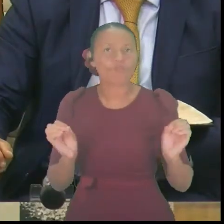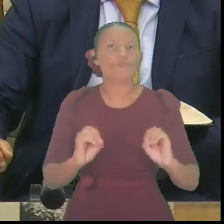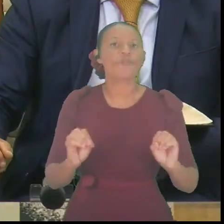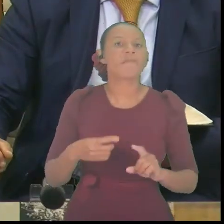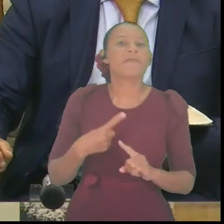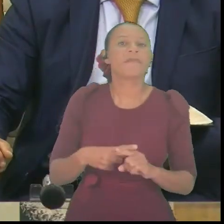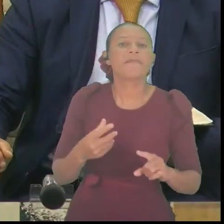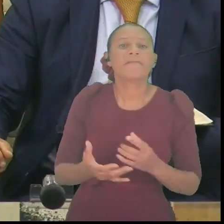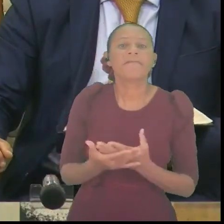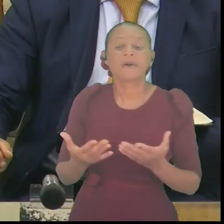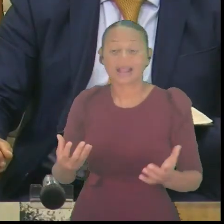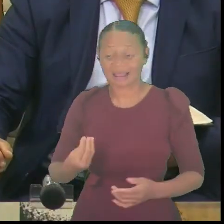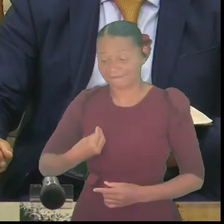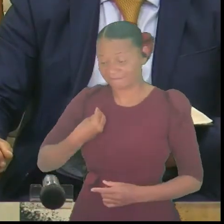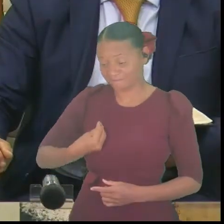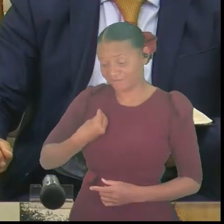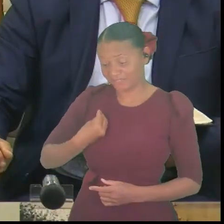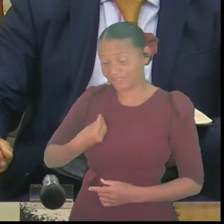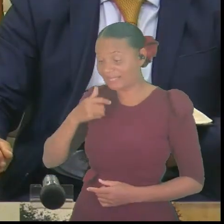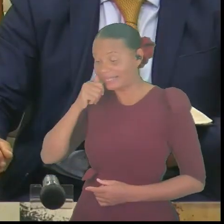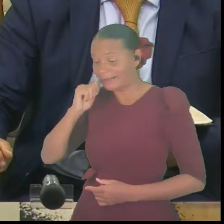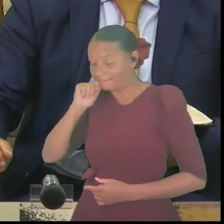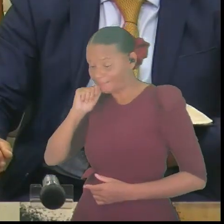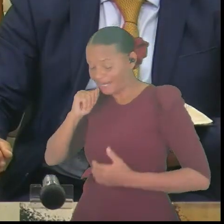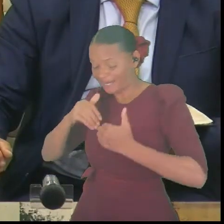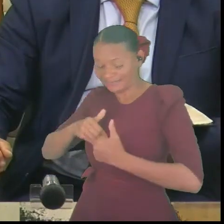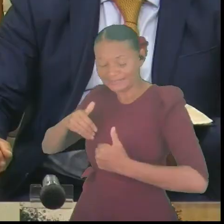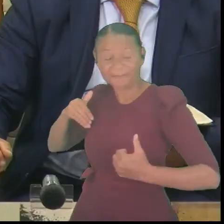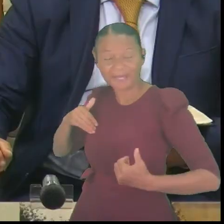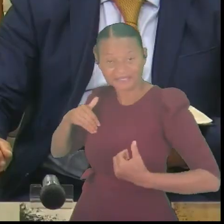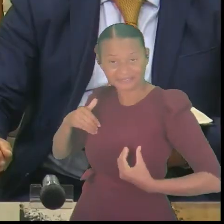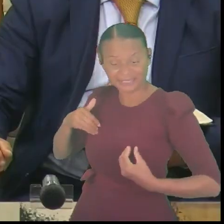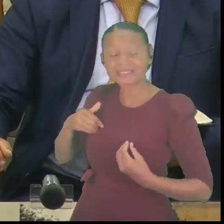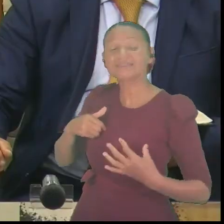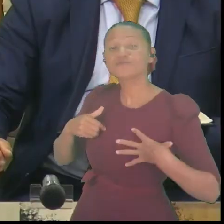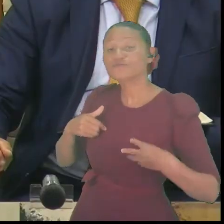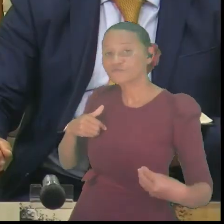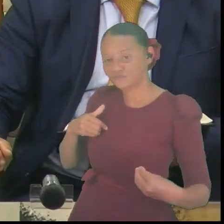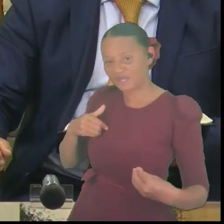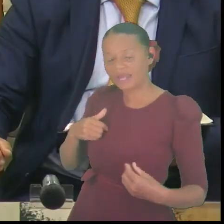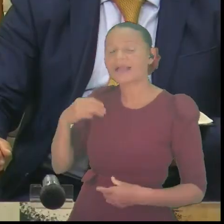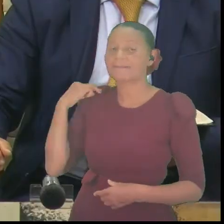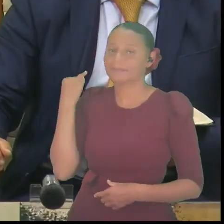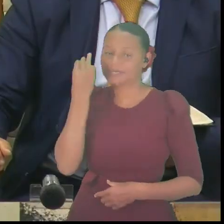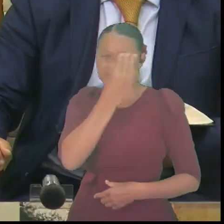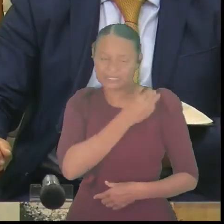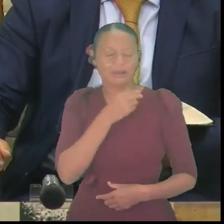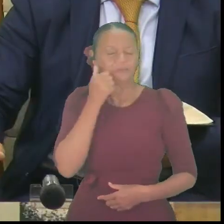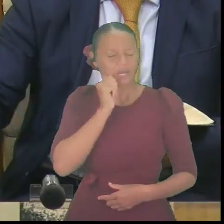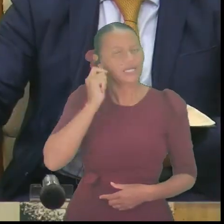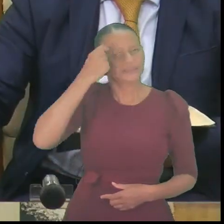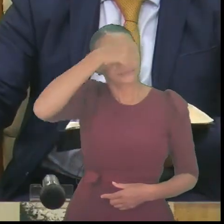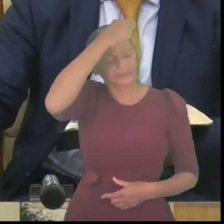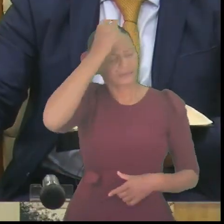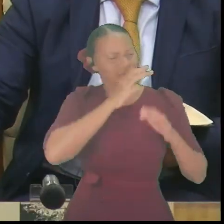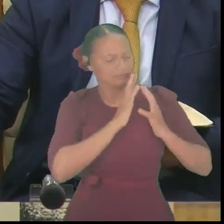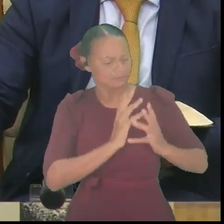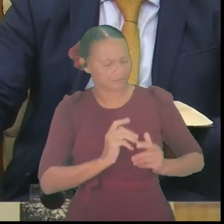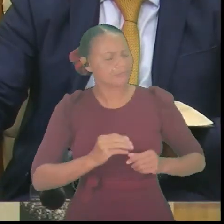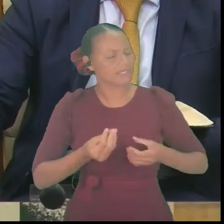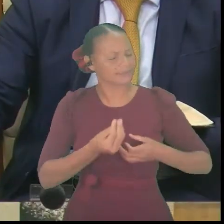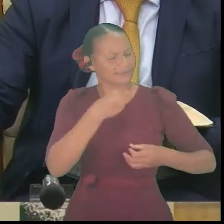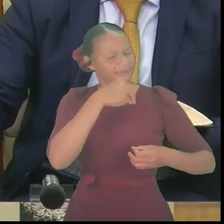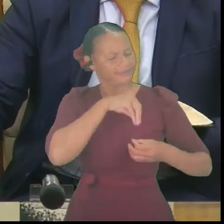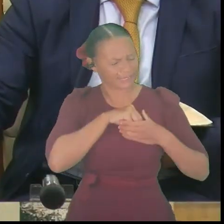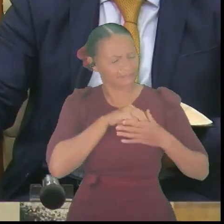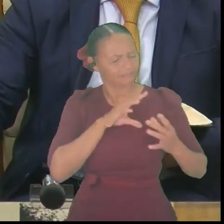quê? Porque a vida da mãe é totalmente individual da vida do filho. Maria, por mais que era uma santa mulher, mas ela era uma mulher pecadora, porque